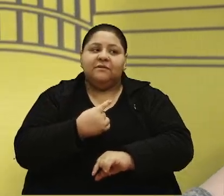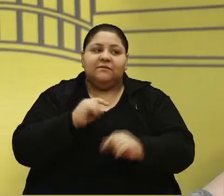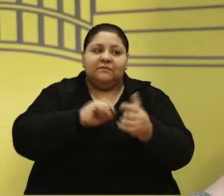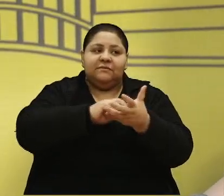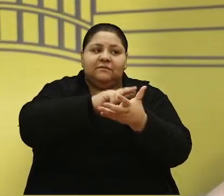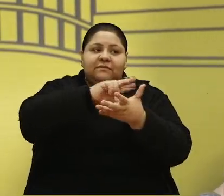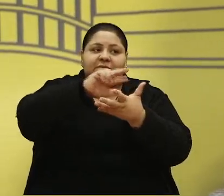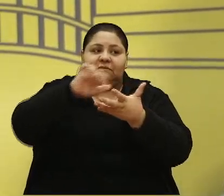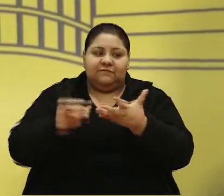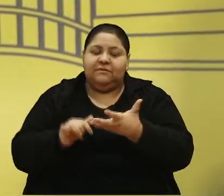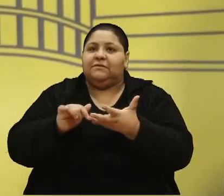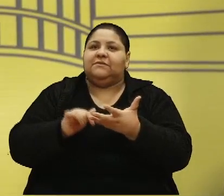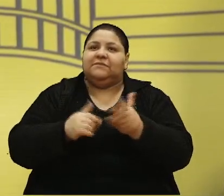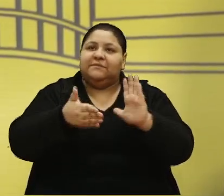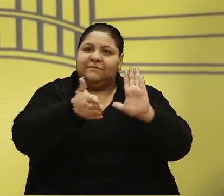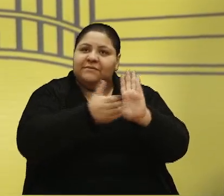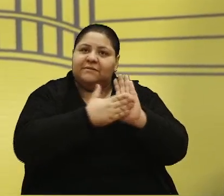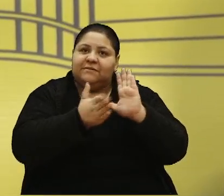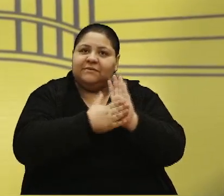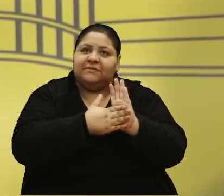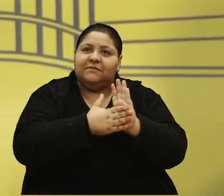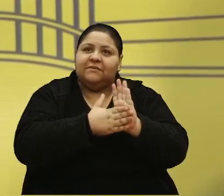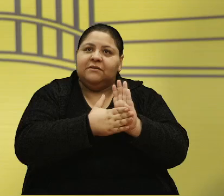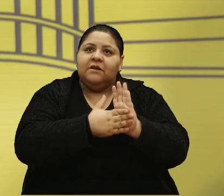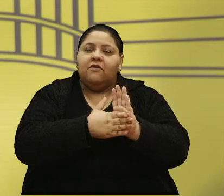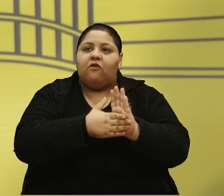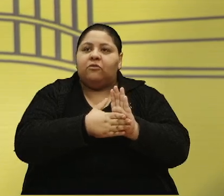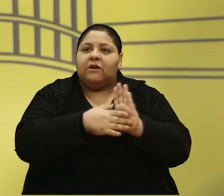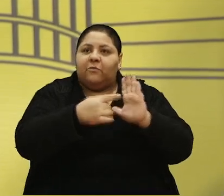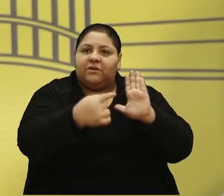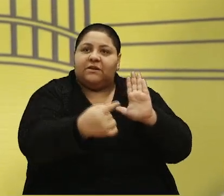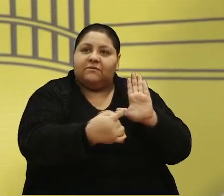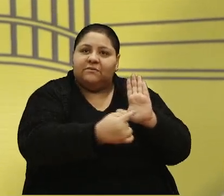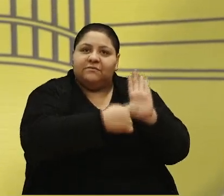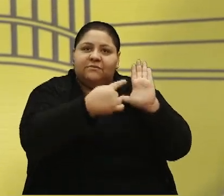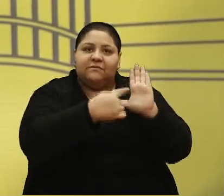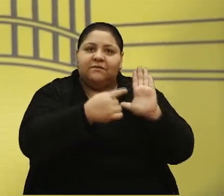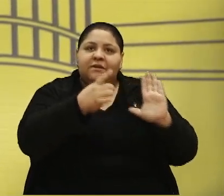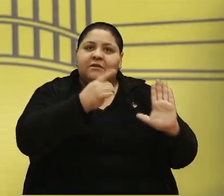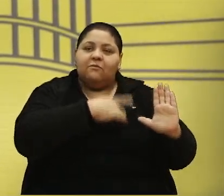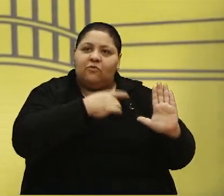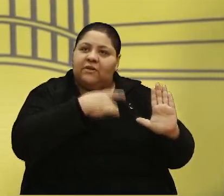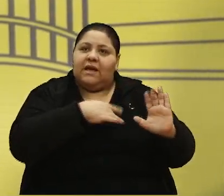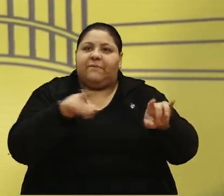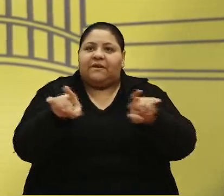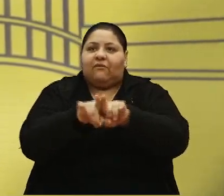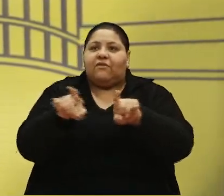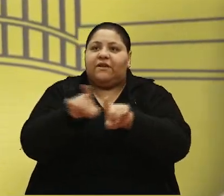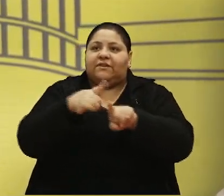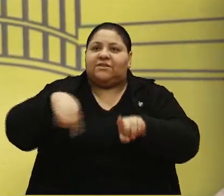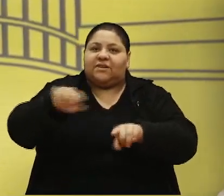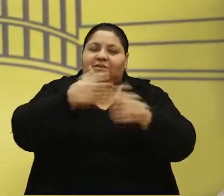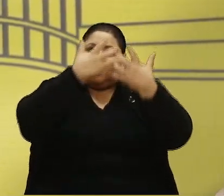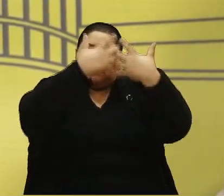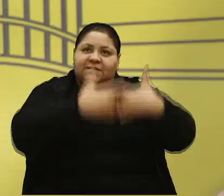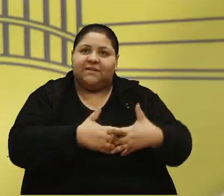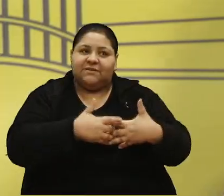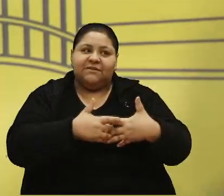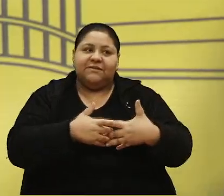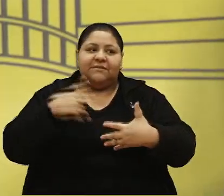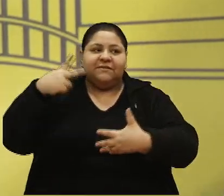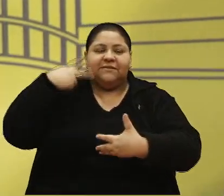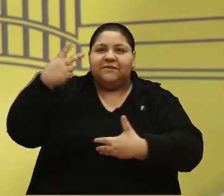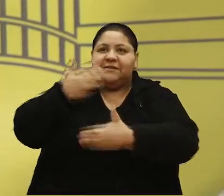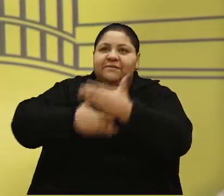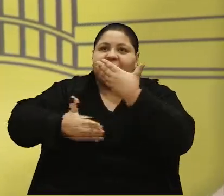várias propostas. O botão do pânico tem várias cidades que já estão funcionando, vereadores de